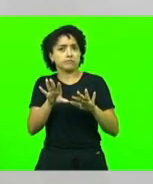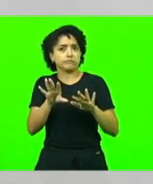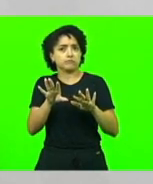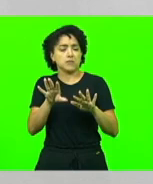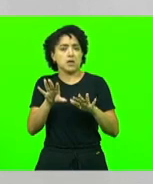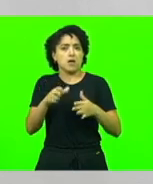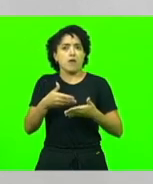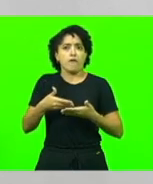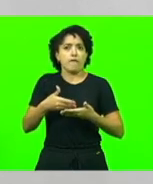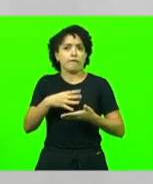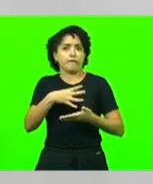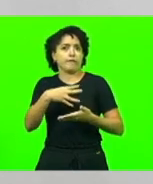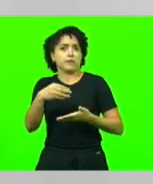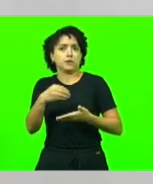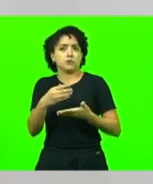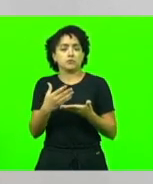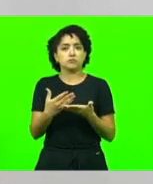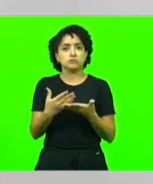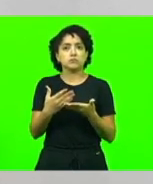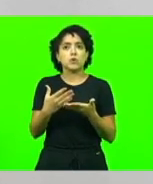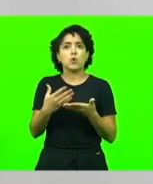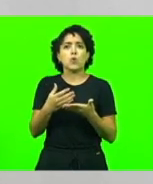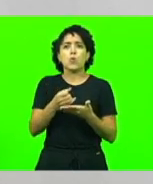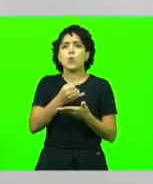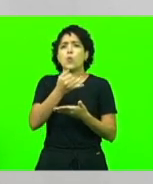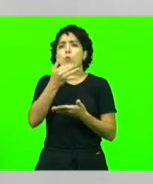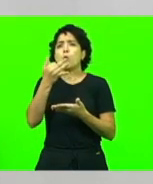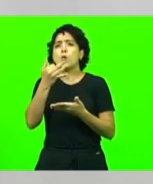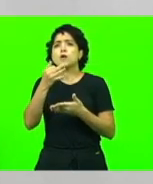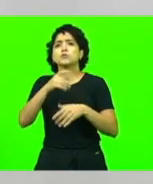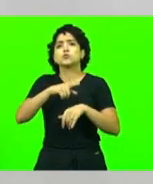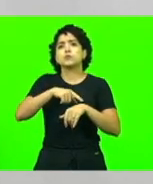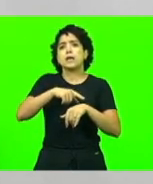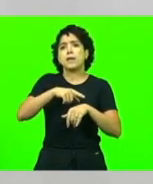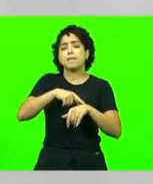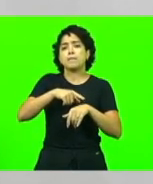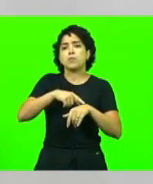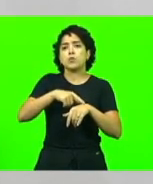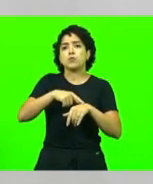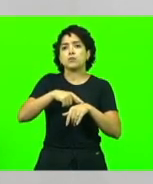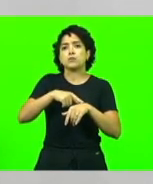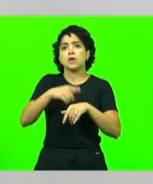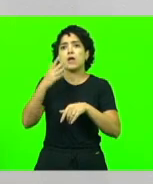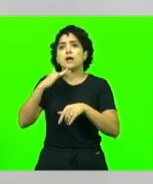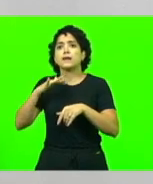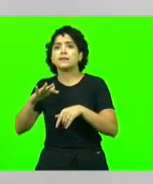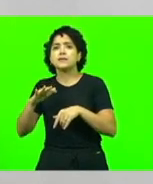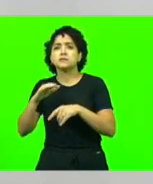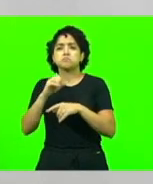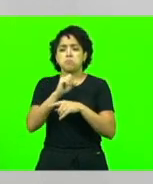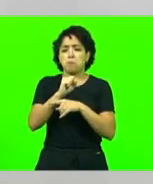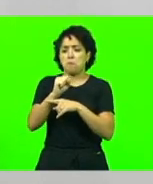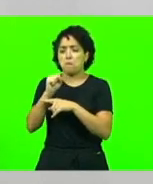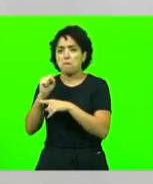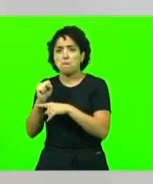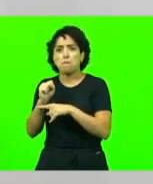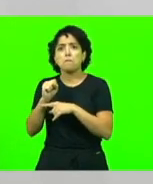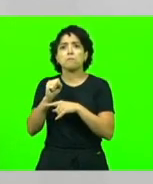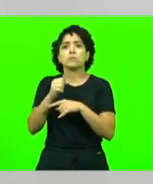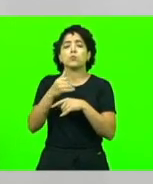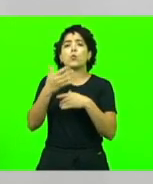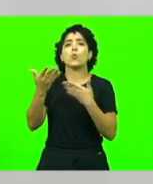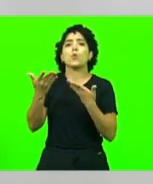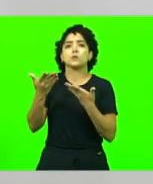Sabe qual é o tamanho da criança que vai ser assassinada a partir de agora, sem qualquer tipo de